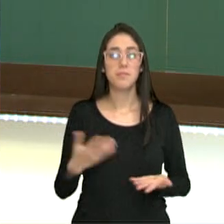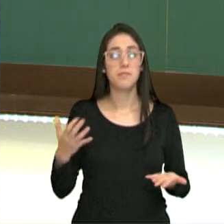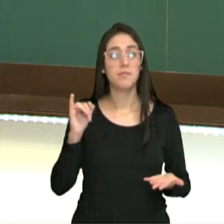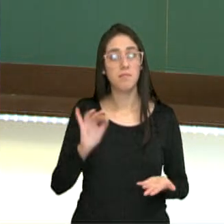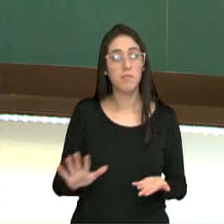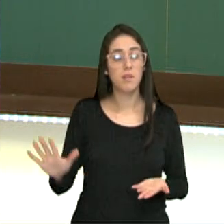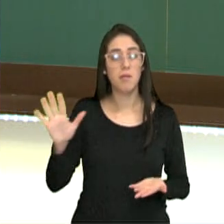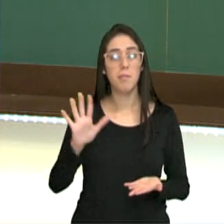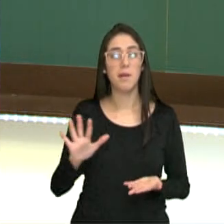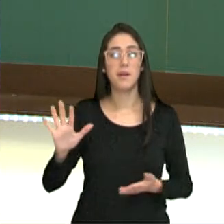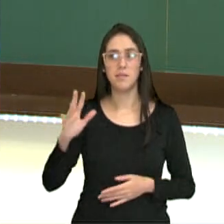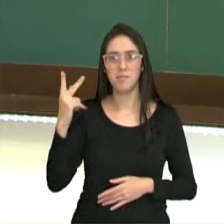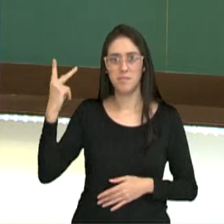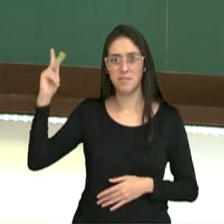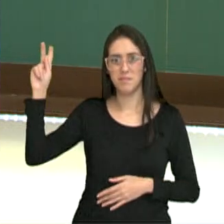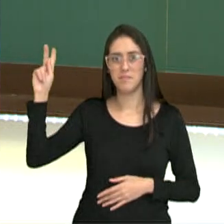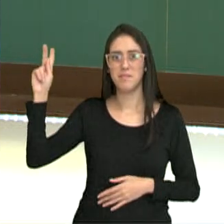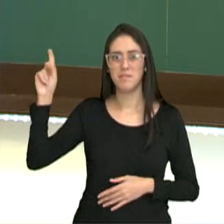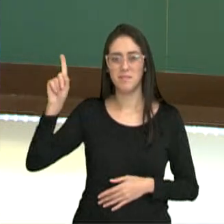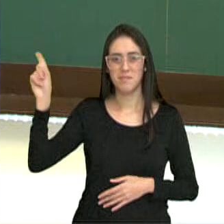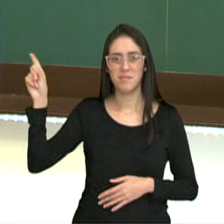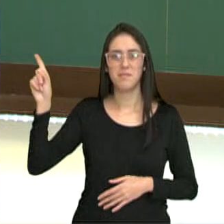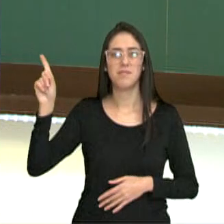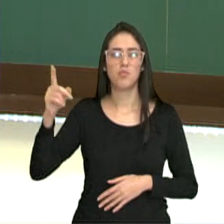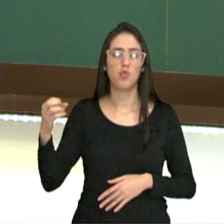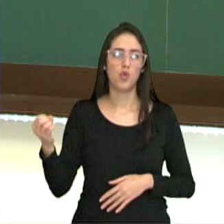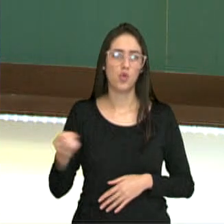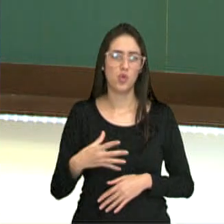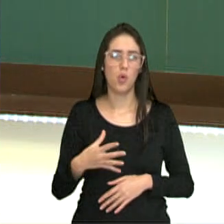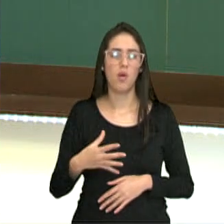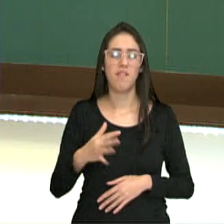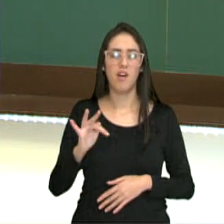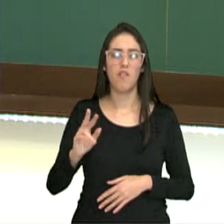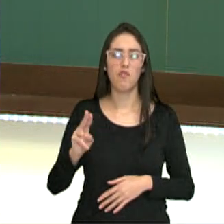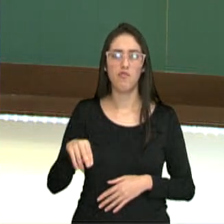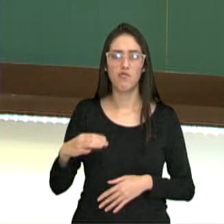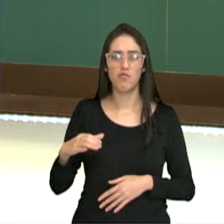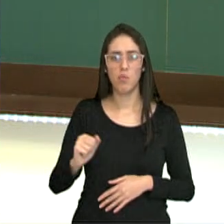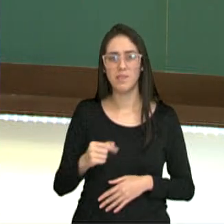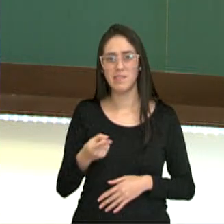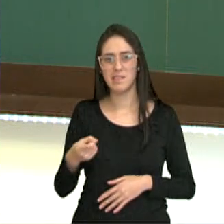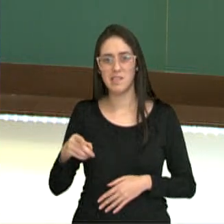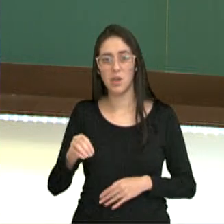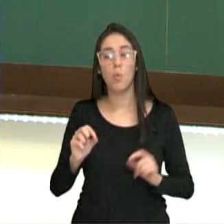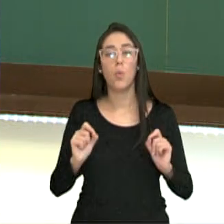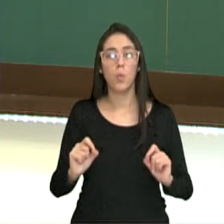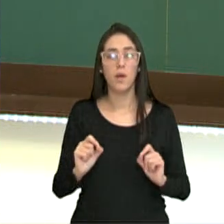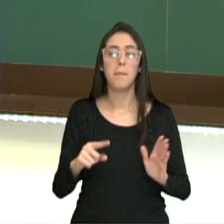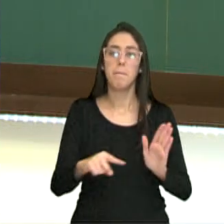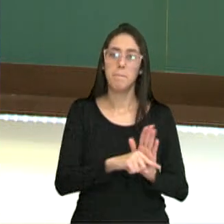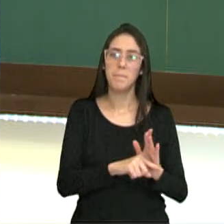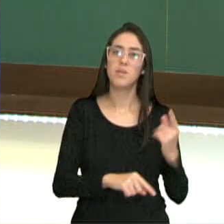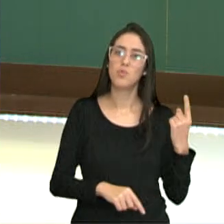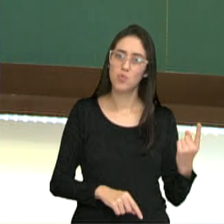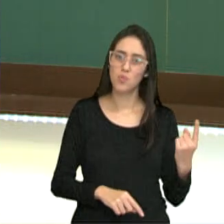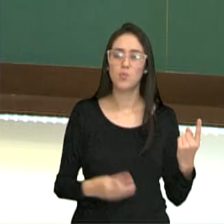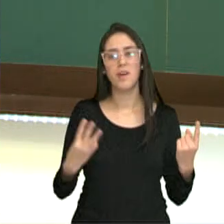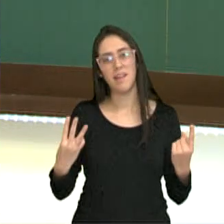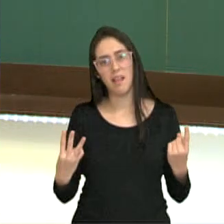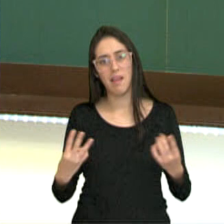imagem, de acordo com essa nova função pedida, ela é menos 1 e